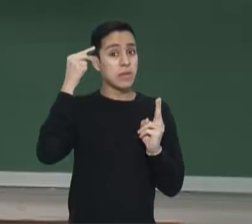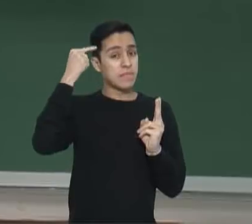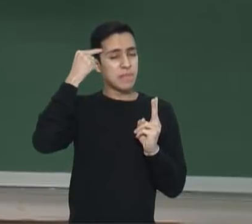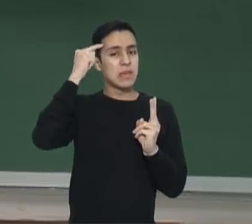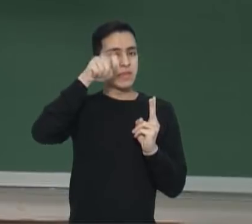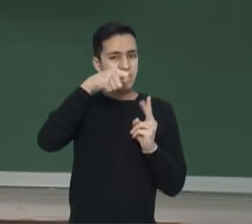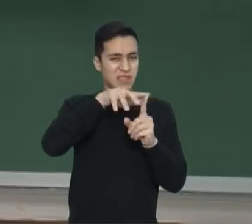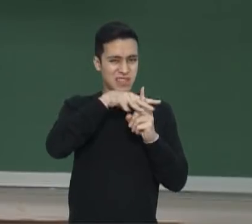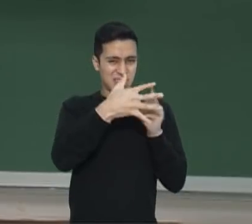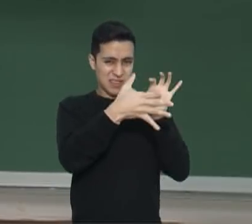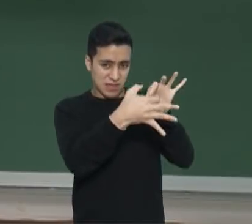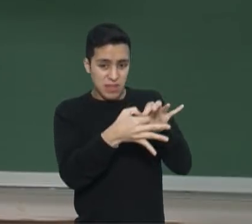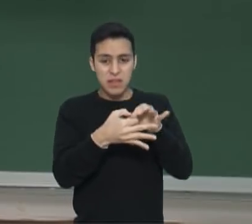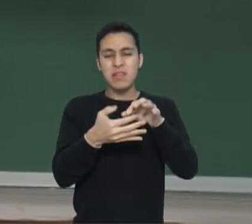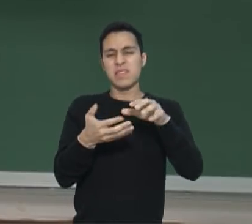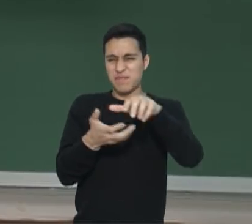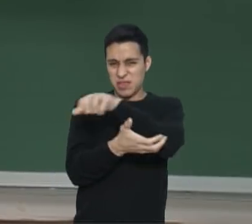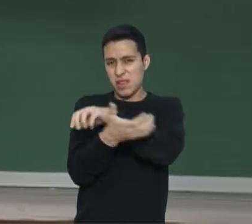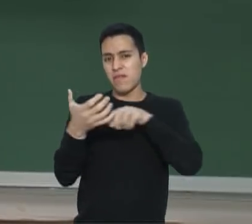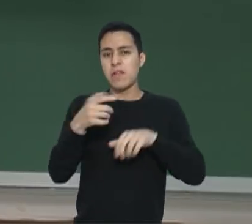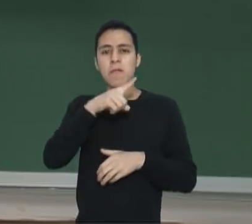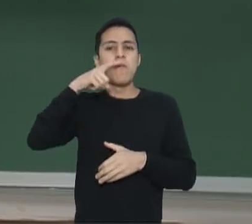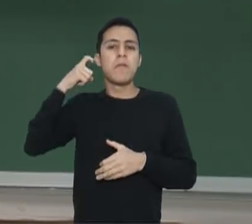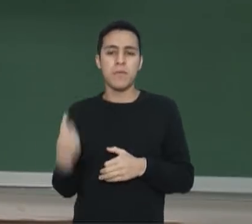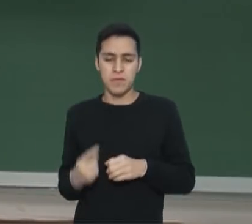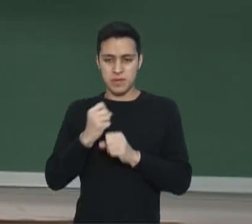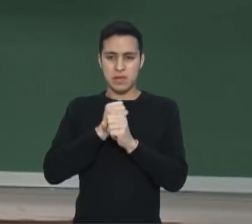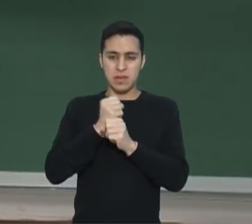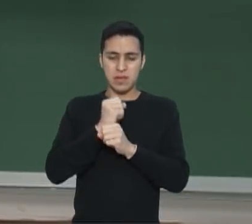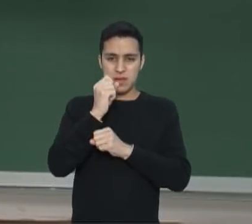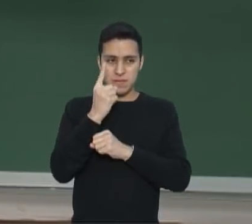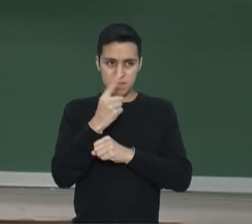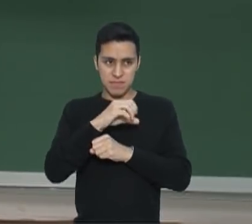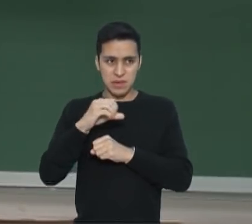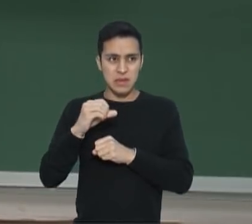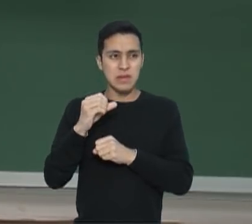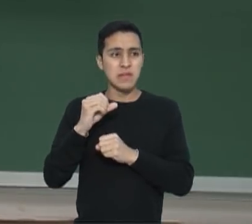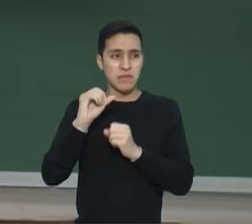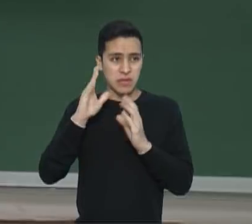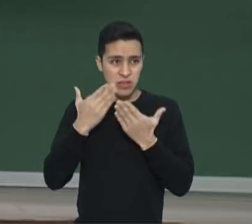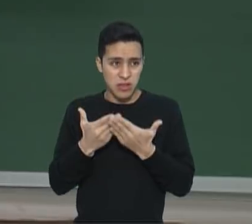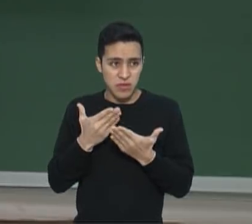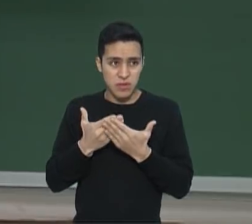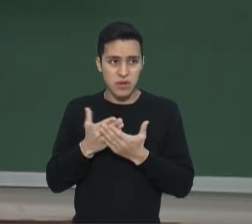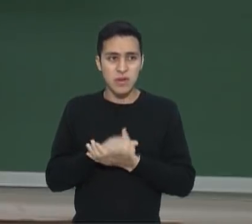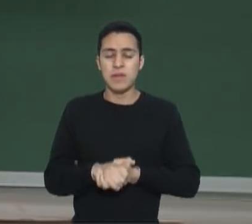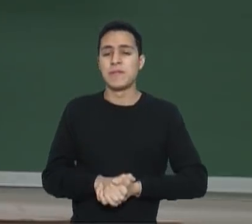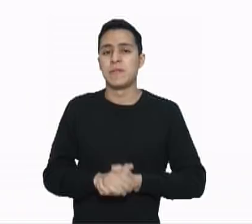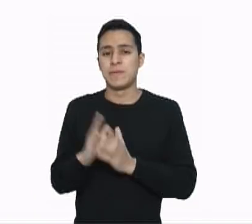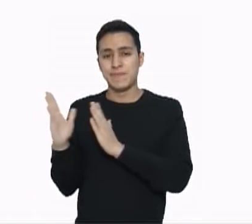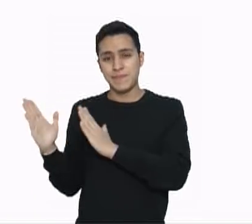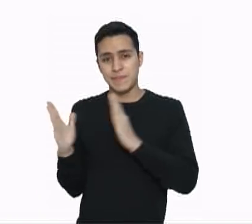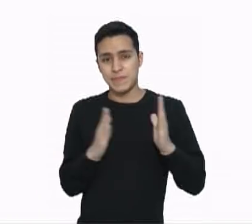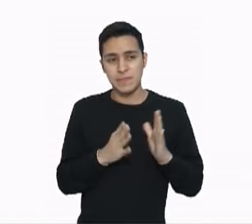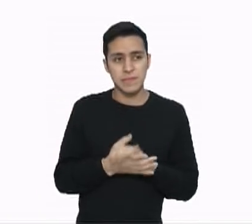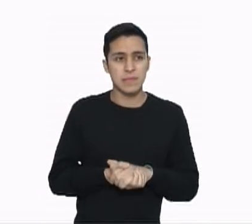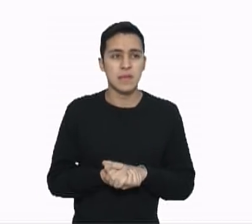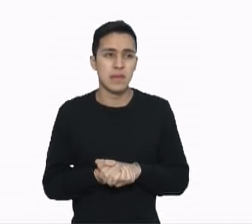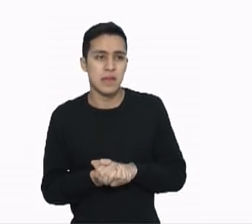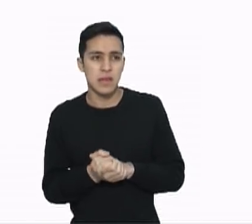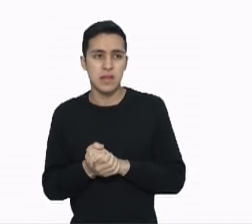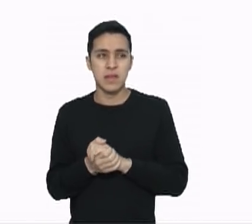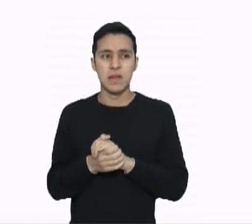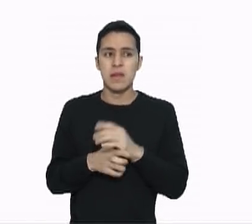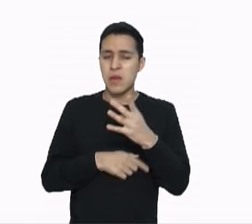envolvidos no contexto da Revolução Russa de 1917, que você já estudou, né? Bom, o